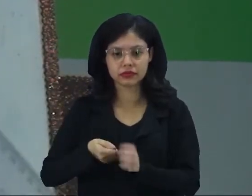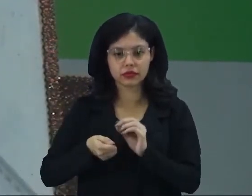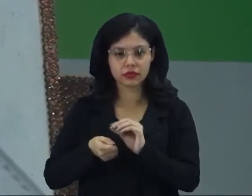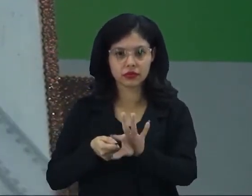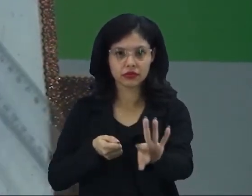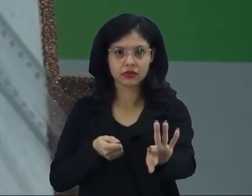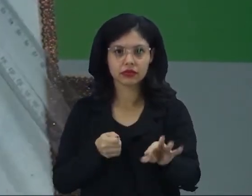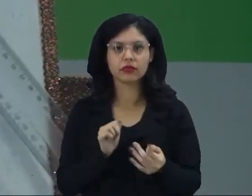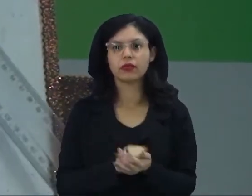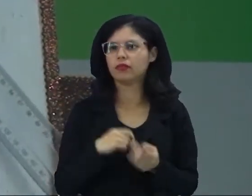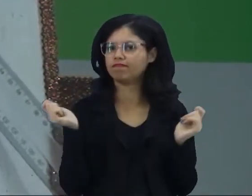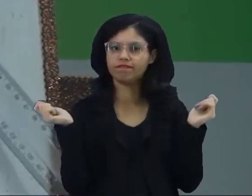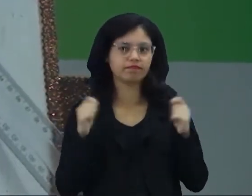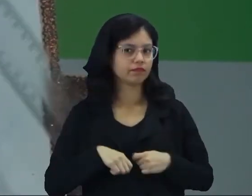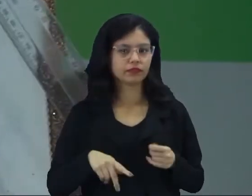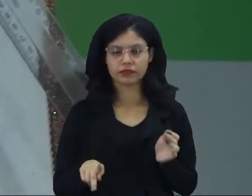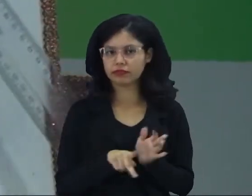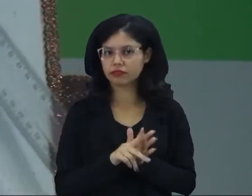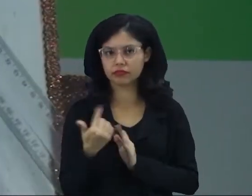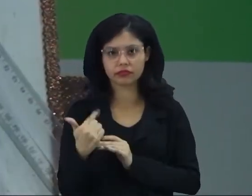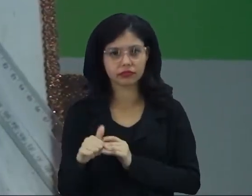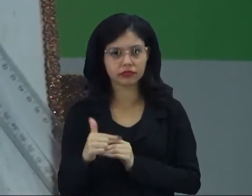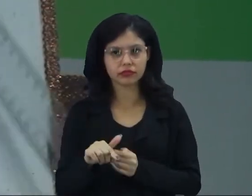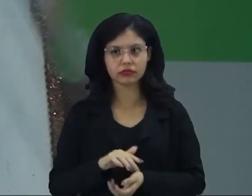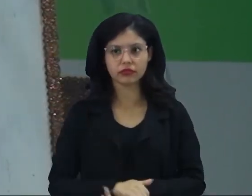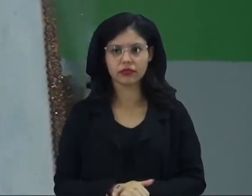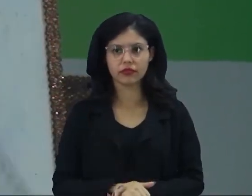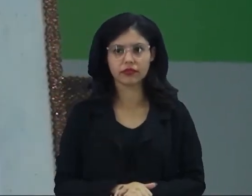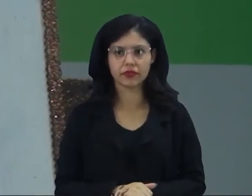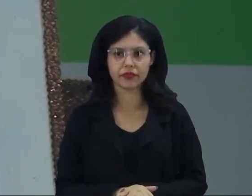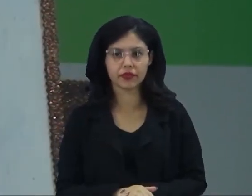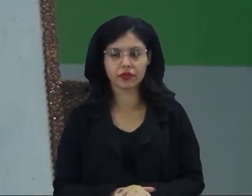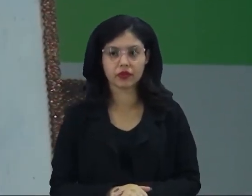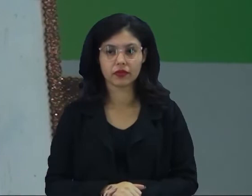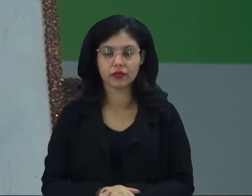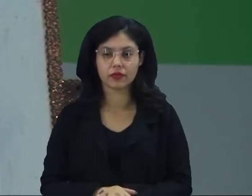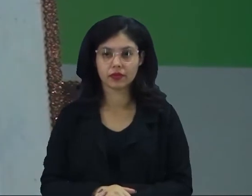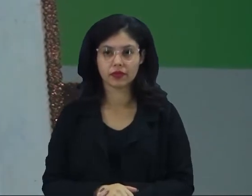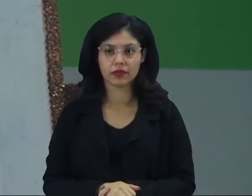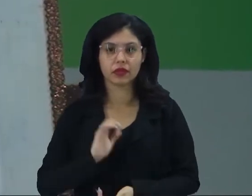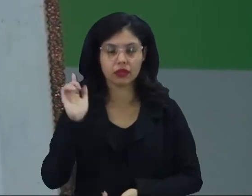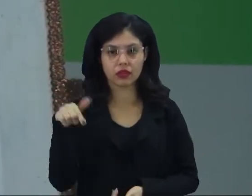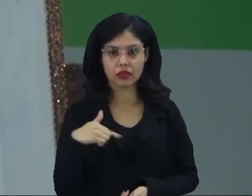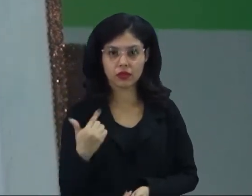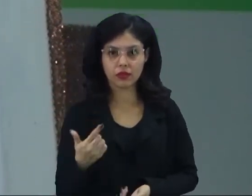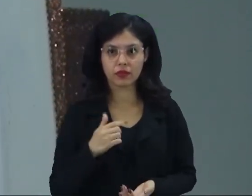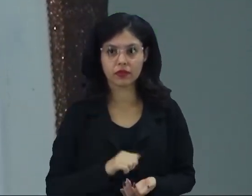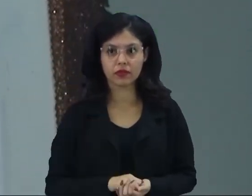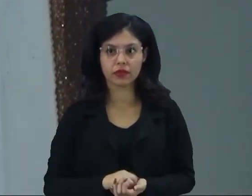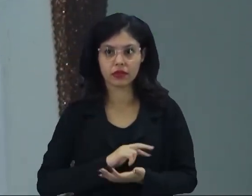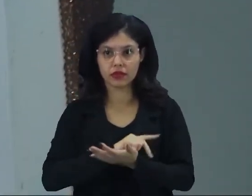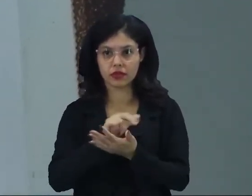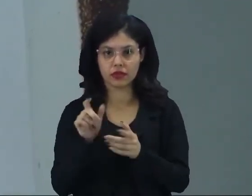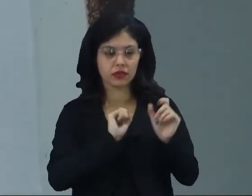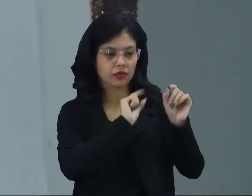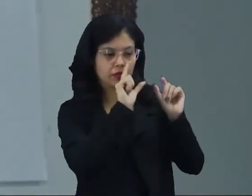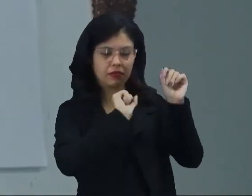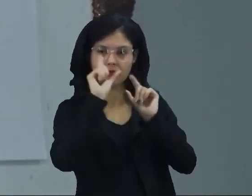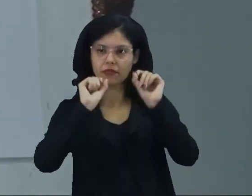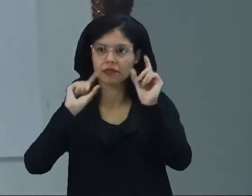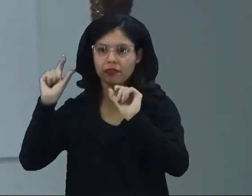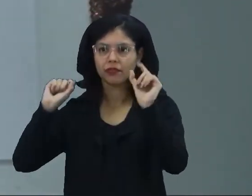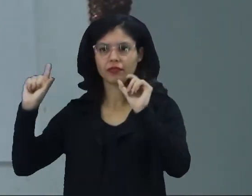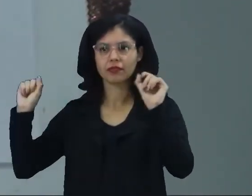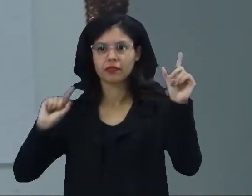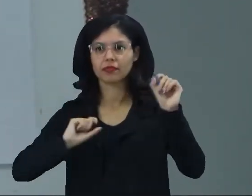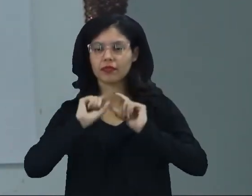ele não possui uma luz própria. Outra imagem, olha, são várias,